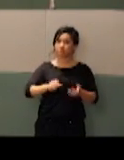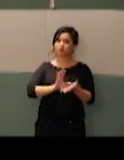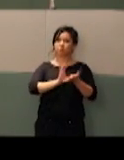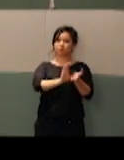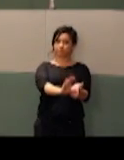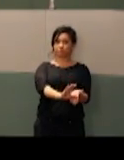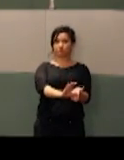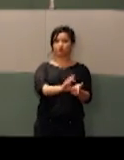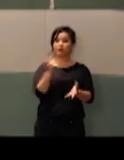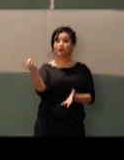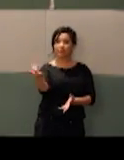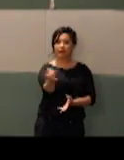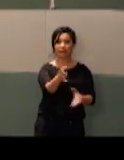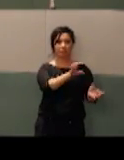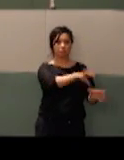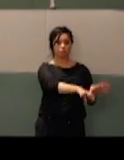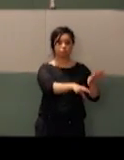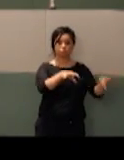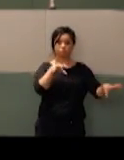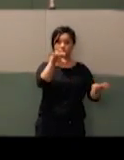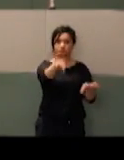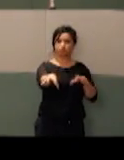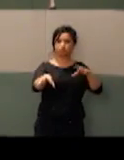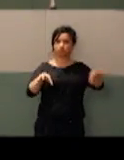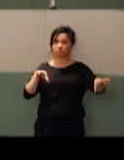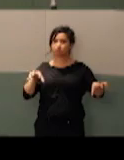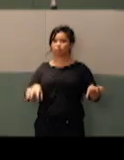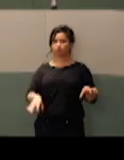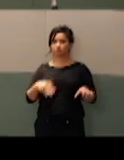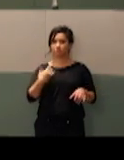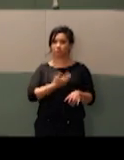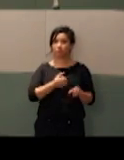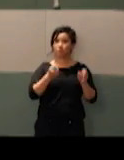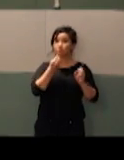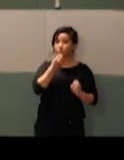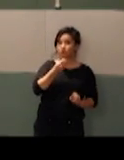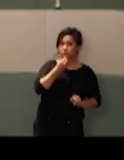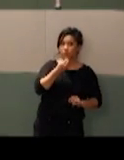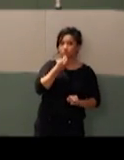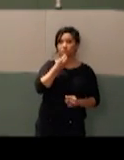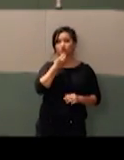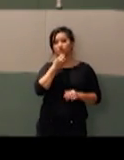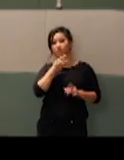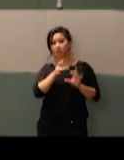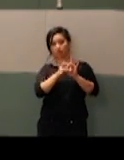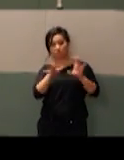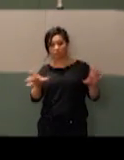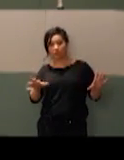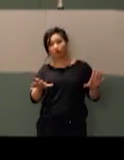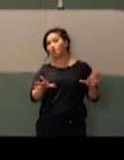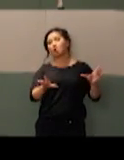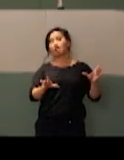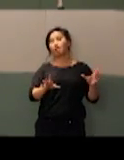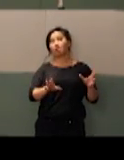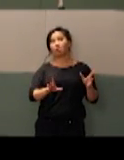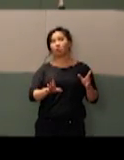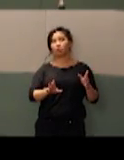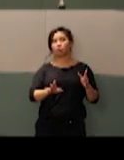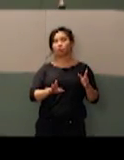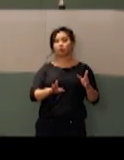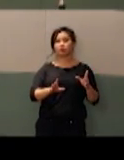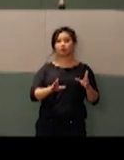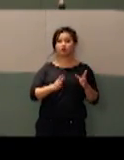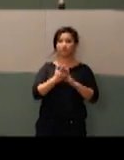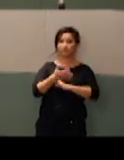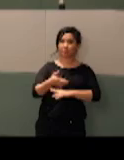vocação, a vocação daquela região. Nós poderemos propiciar, após estudos mais profundos que poderemos